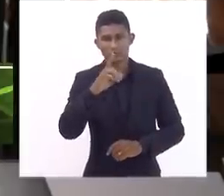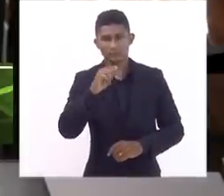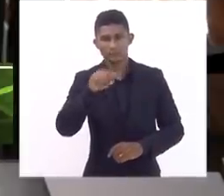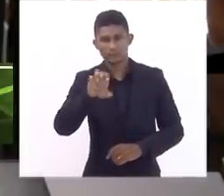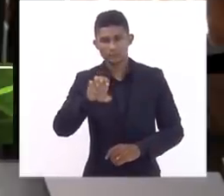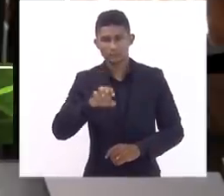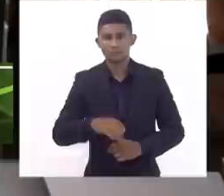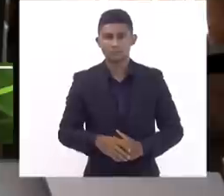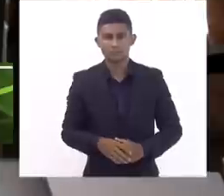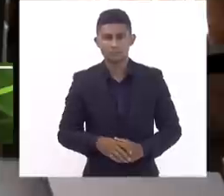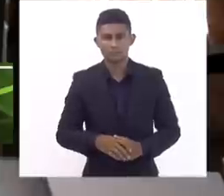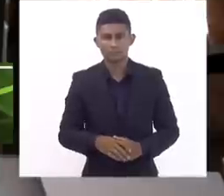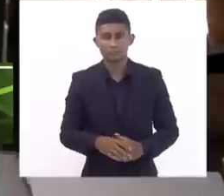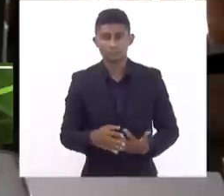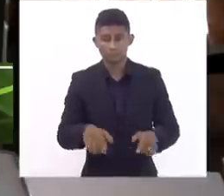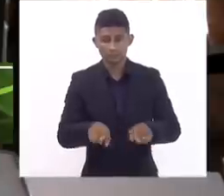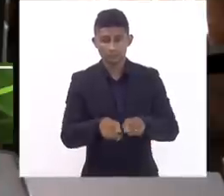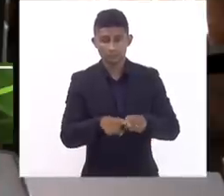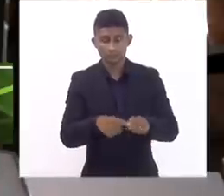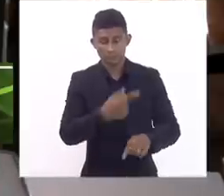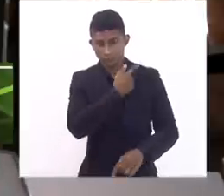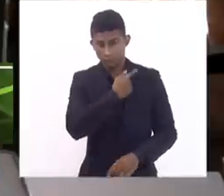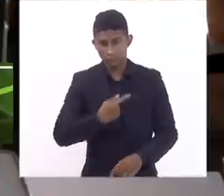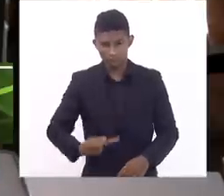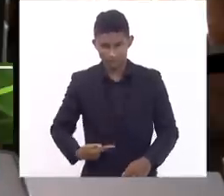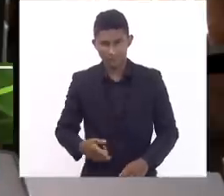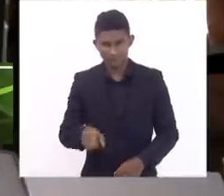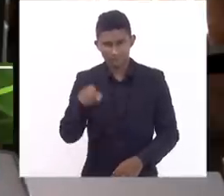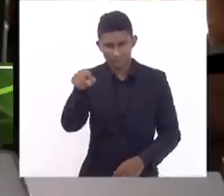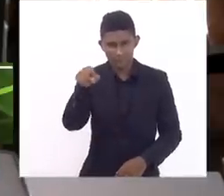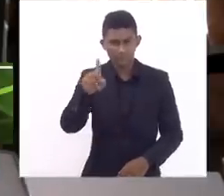E o governo, para surpresa nossa,